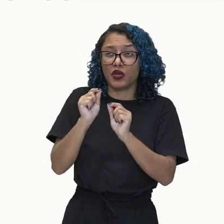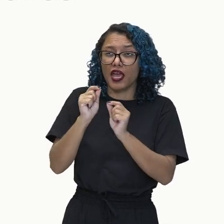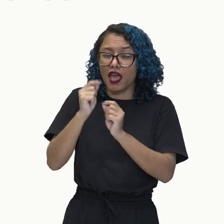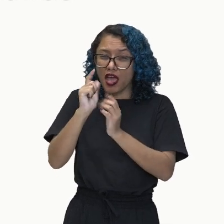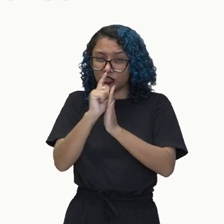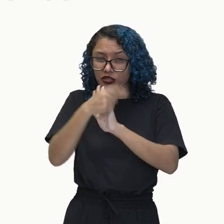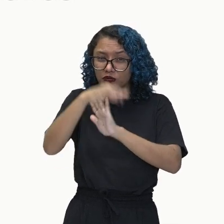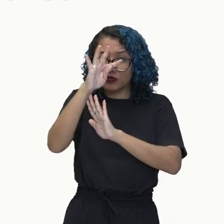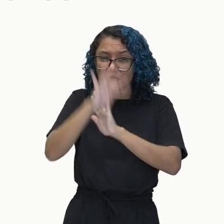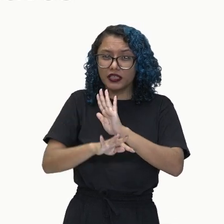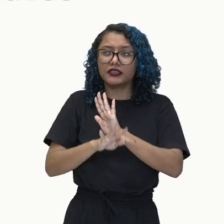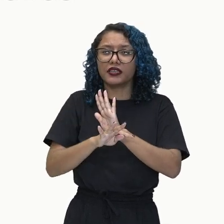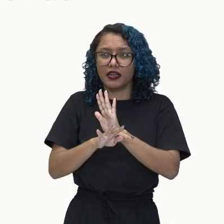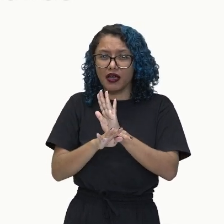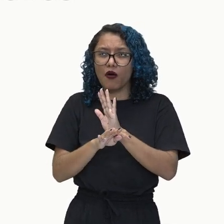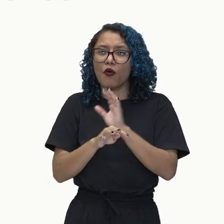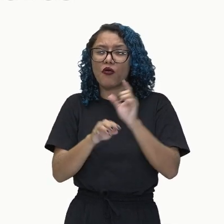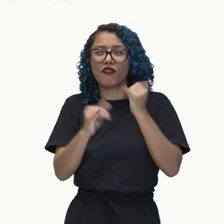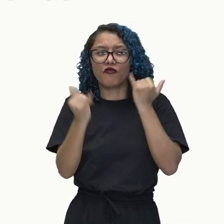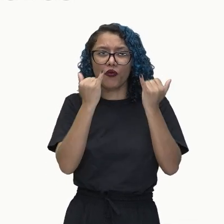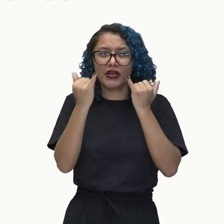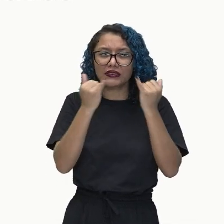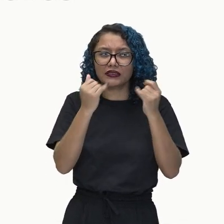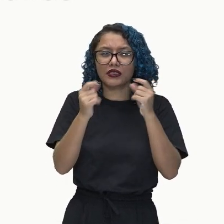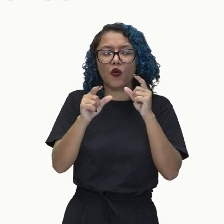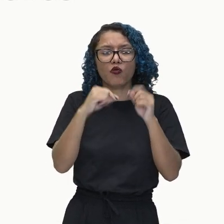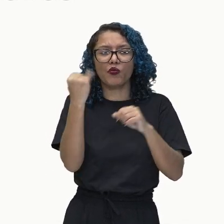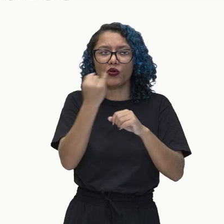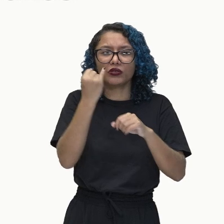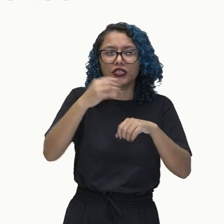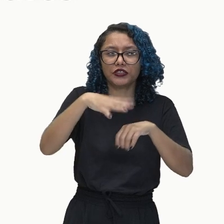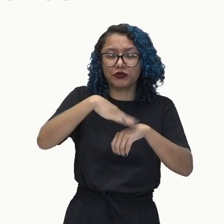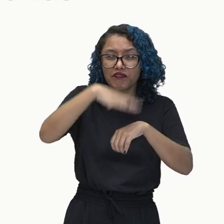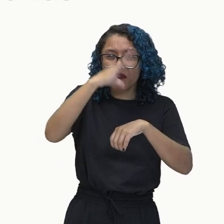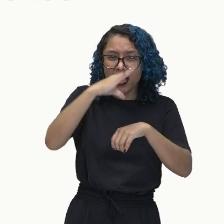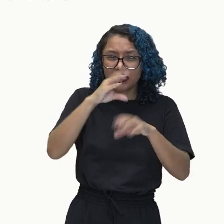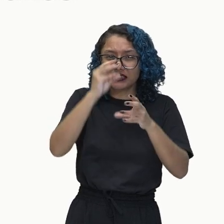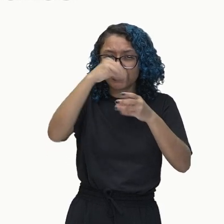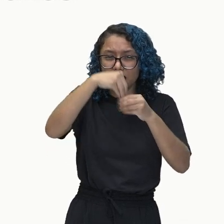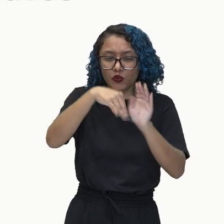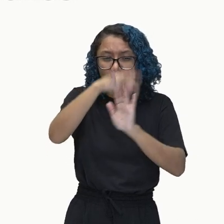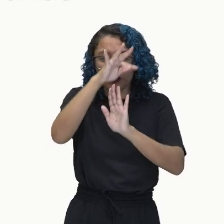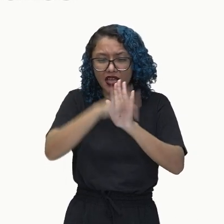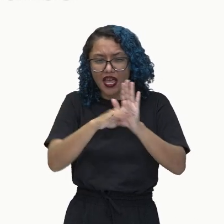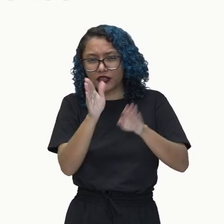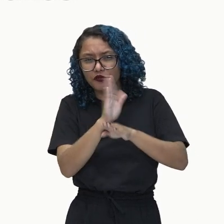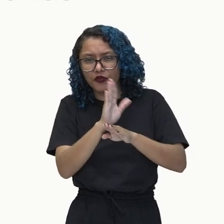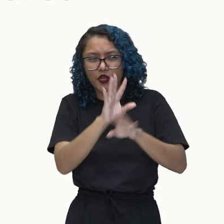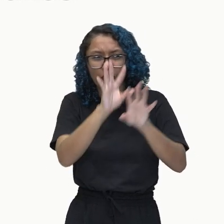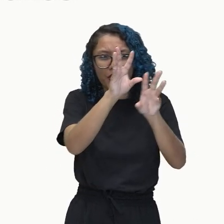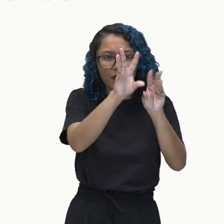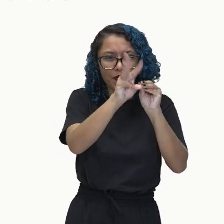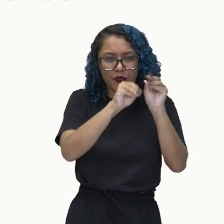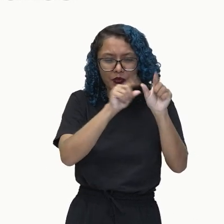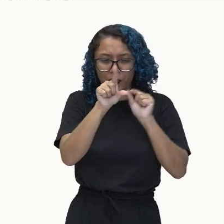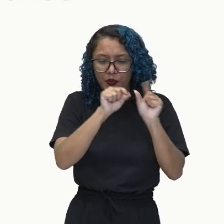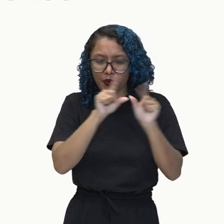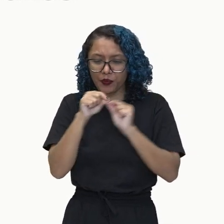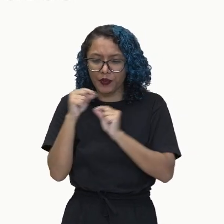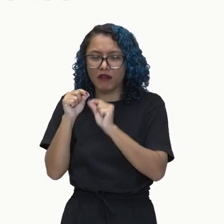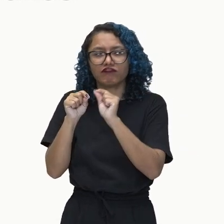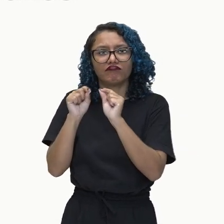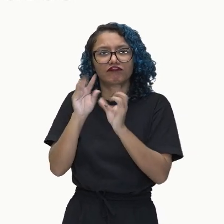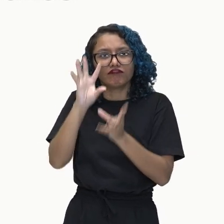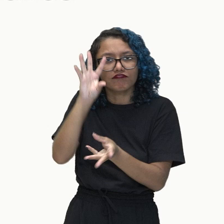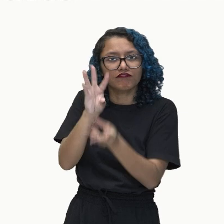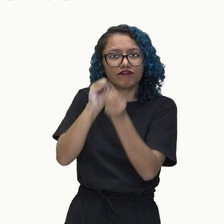relevantes. Então é comum que você veja resumos sobre filmes, por exemplo, que deixam bem mais